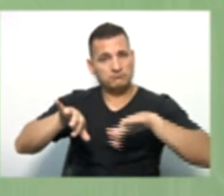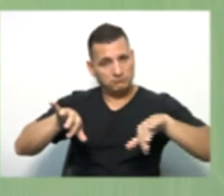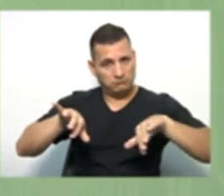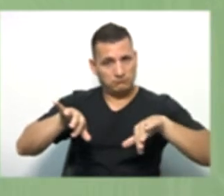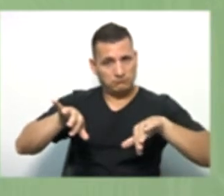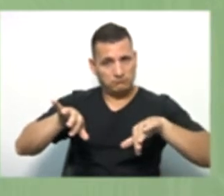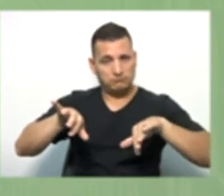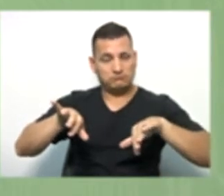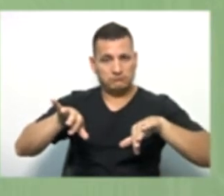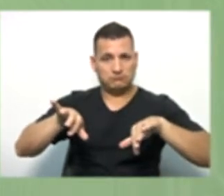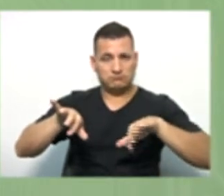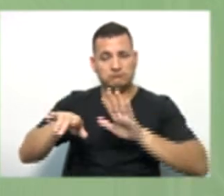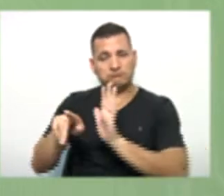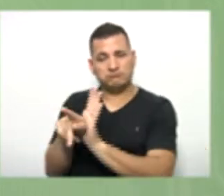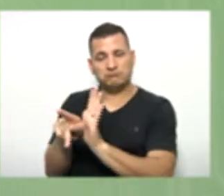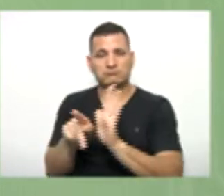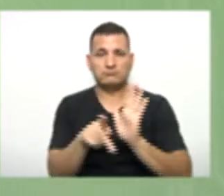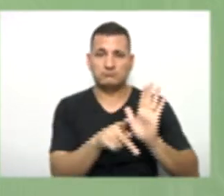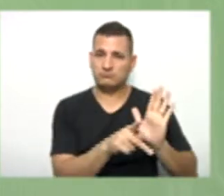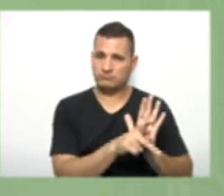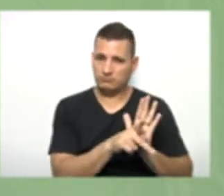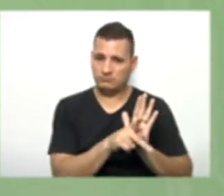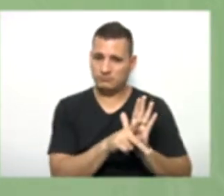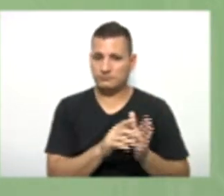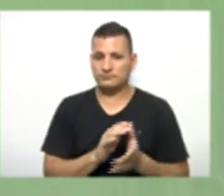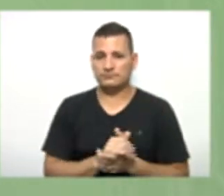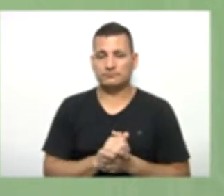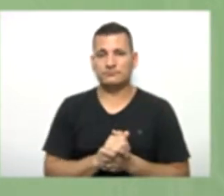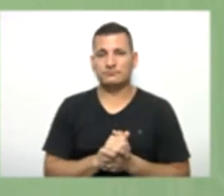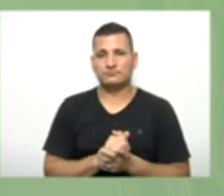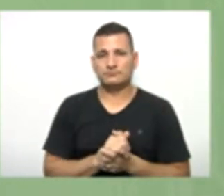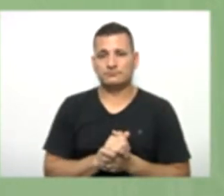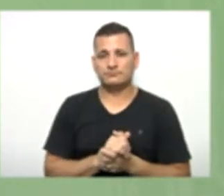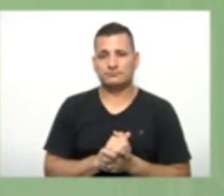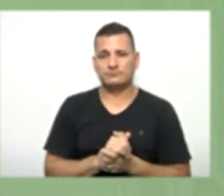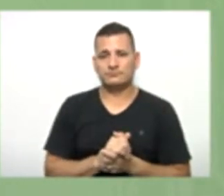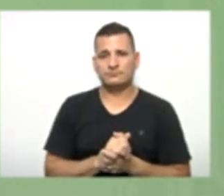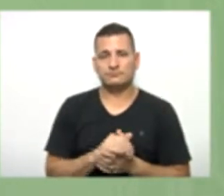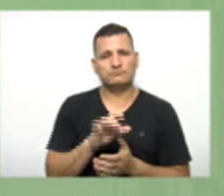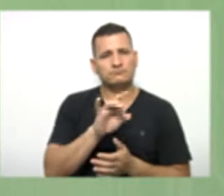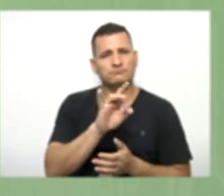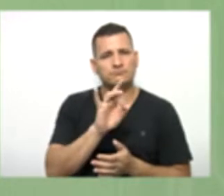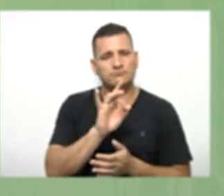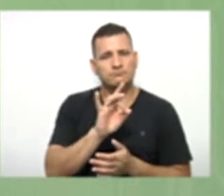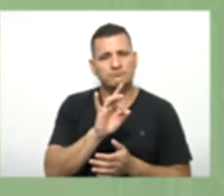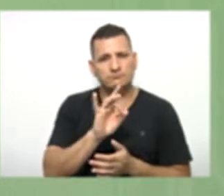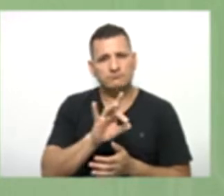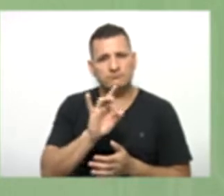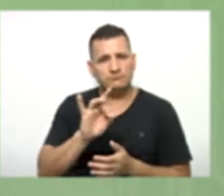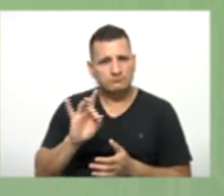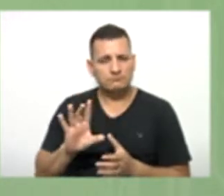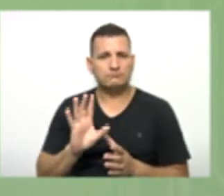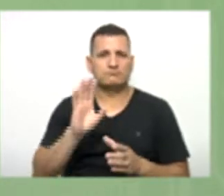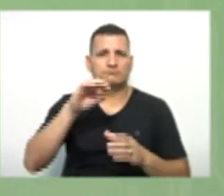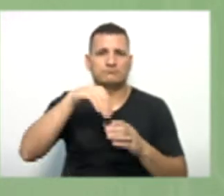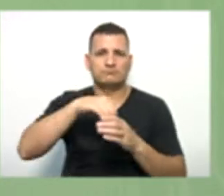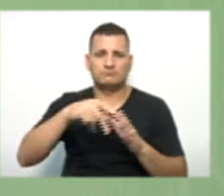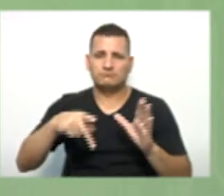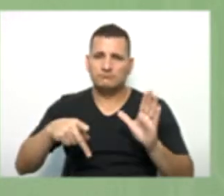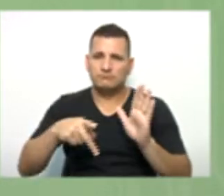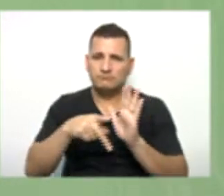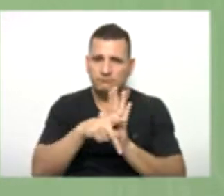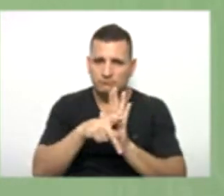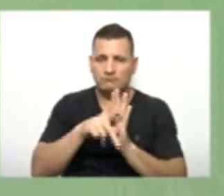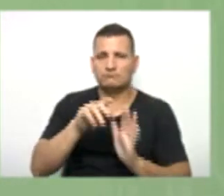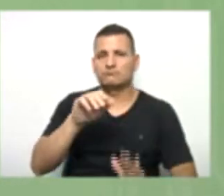sua natureza. Cada elemento constitutivo do patrimônio, ativo,